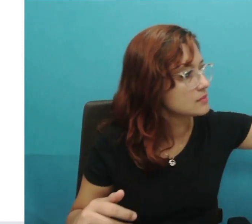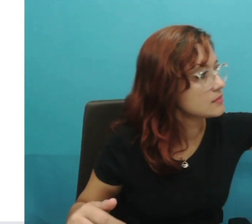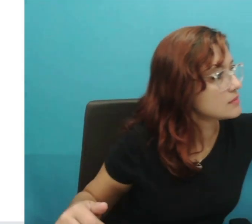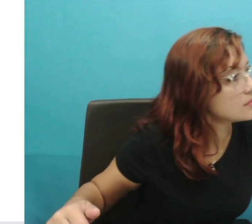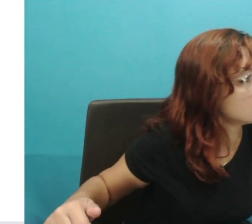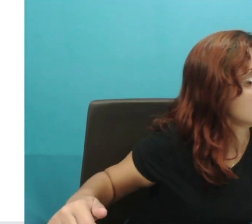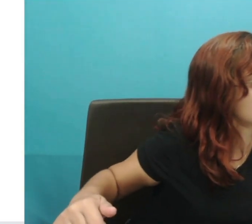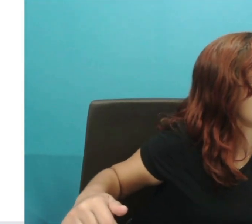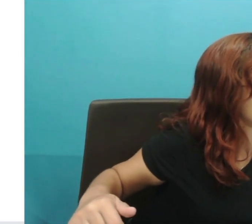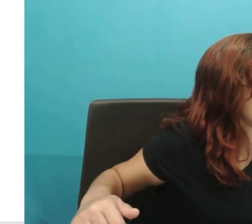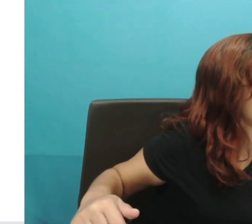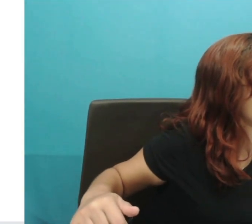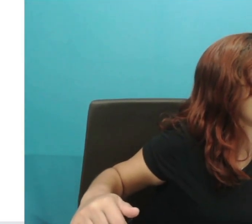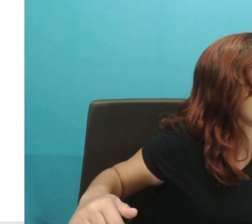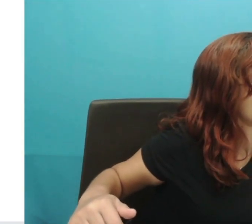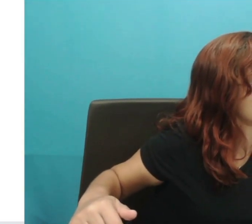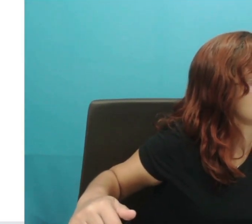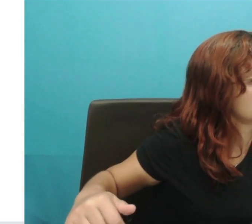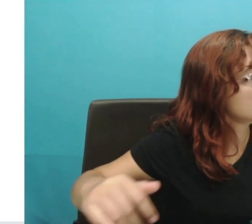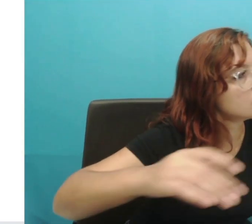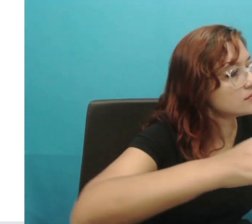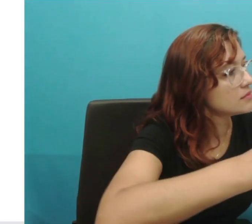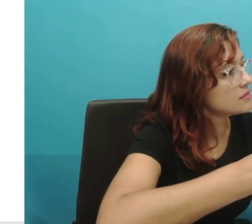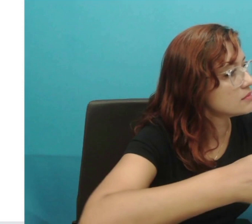Mas, por exemplo,